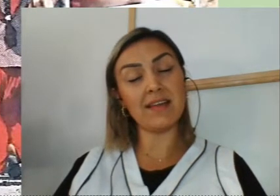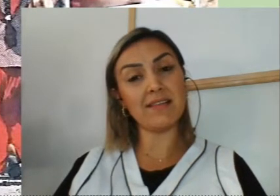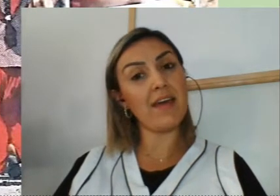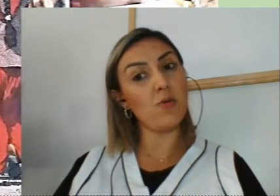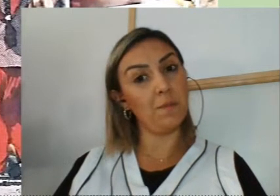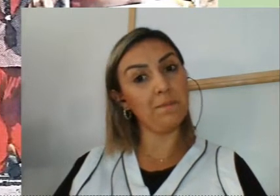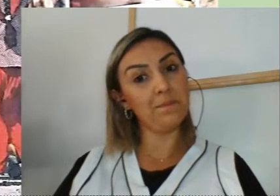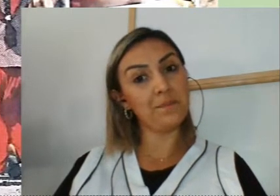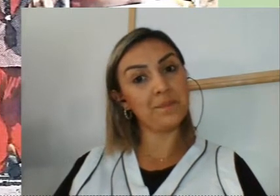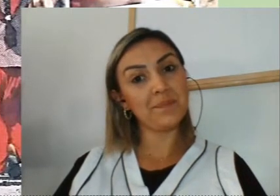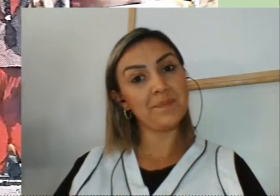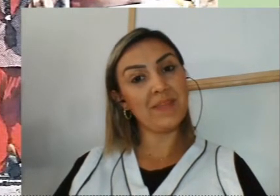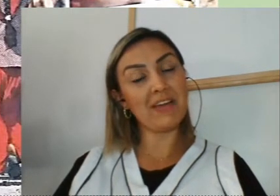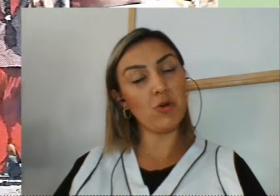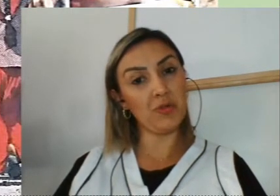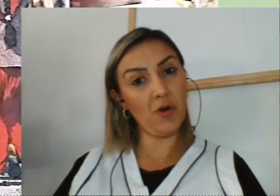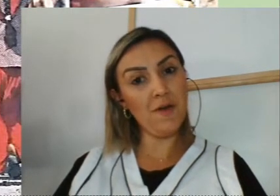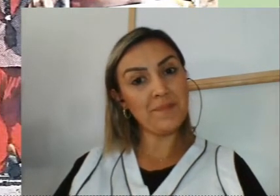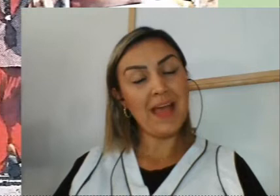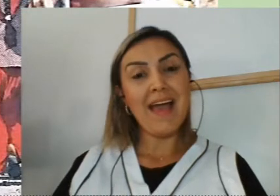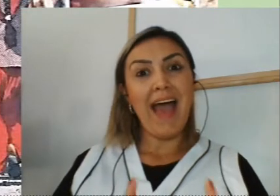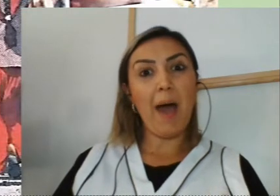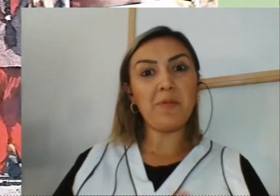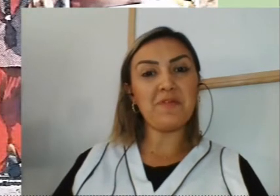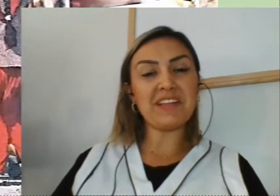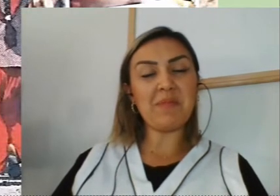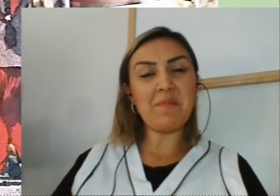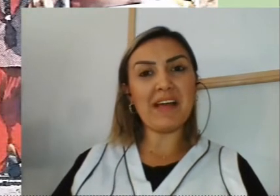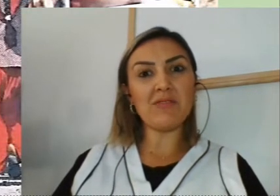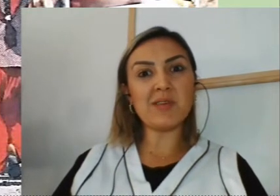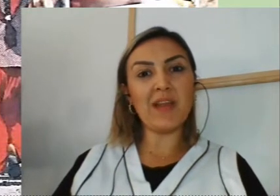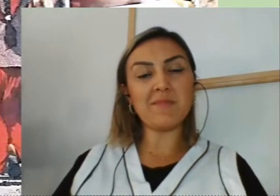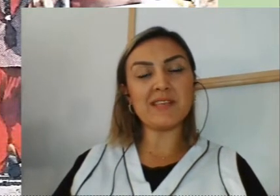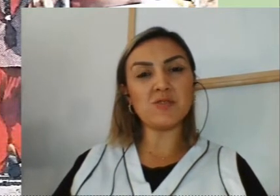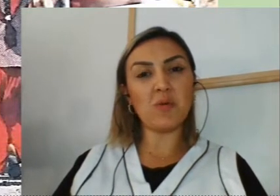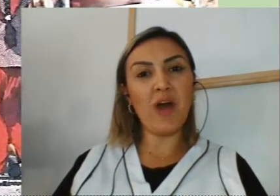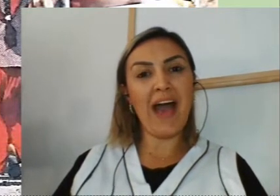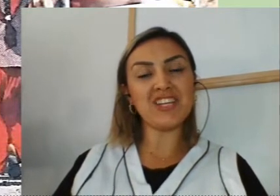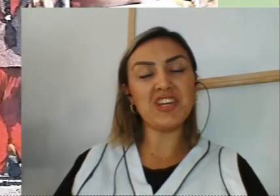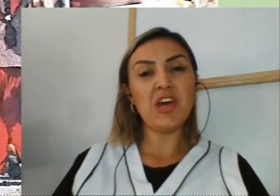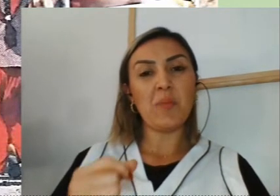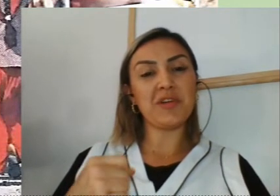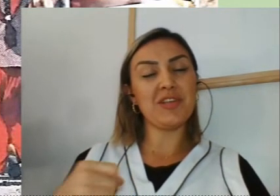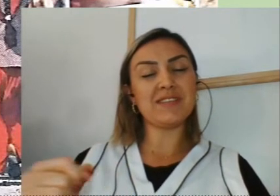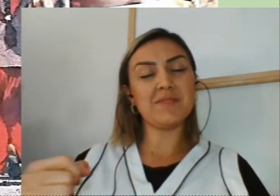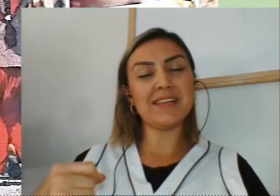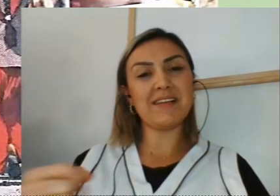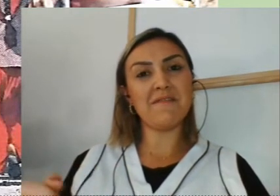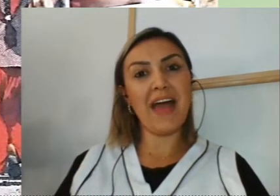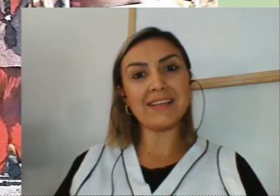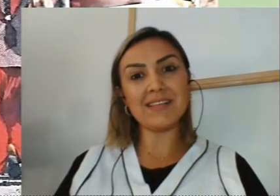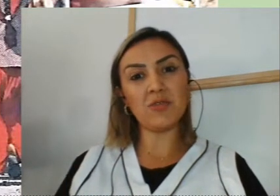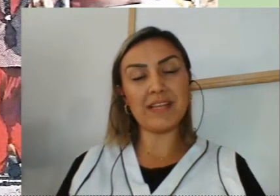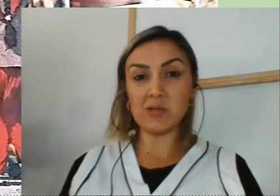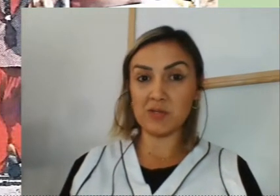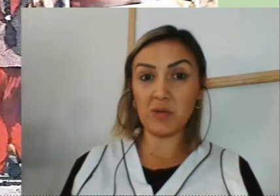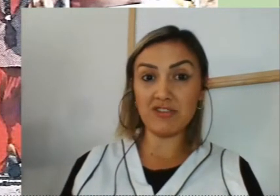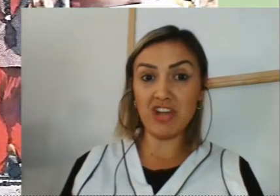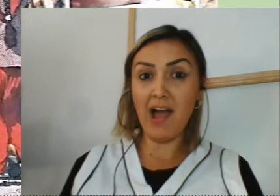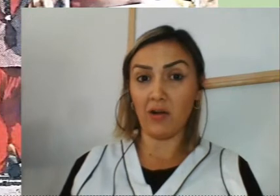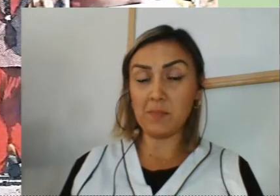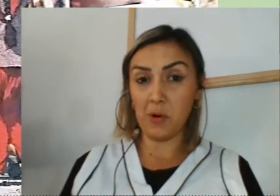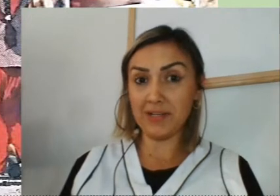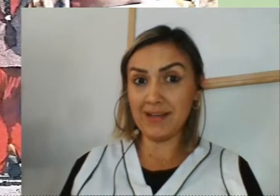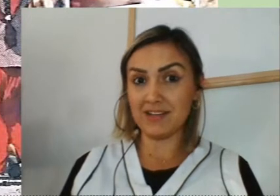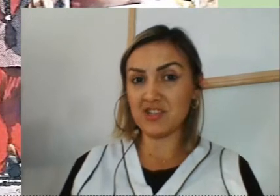e 71. Encontrou? Aproveite para pegar o seu lápis e a sua borracha, porque nós vamos fazer várias anotações